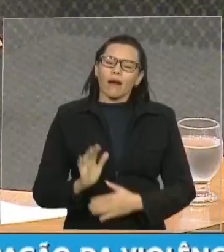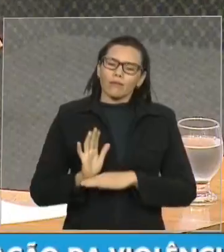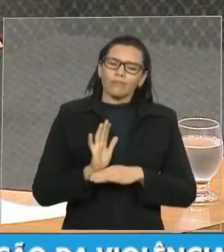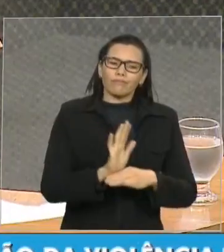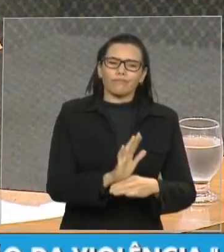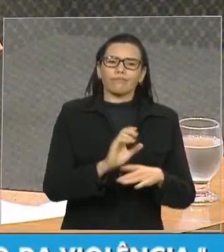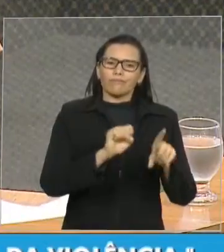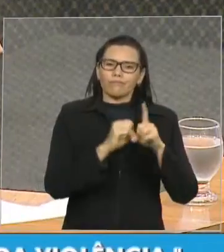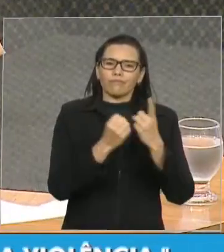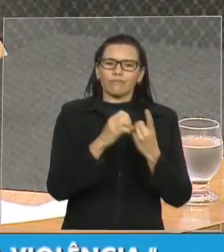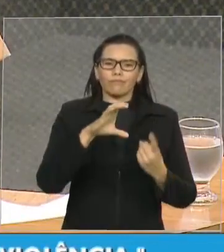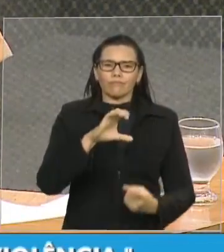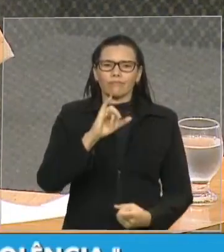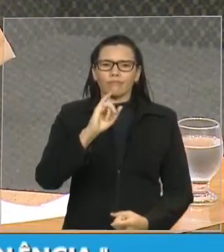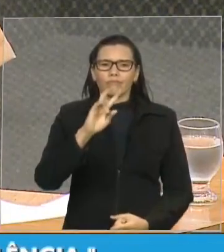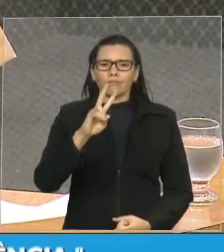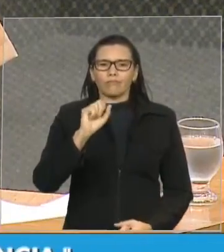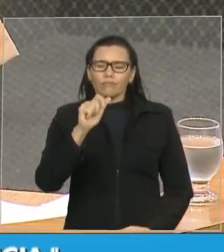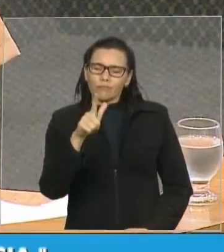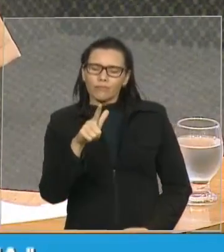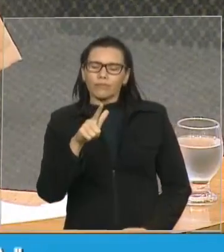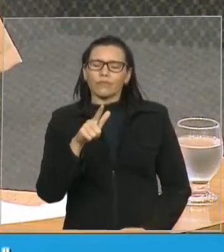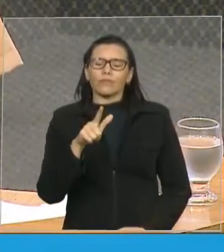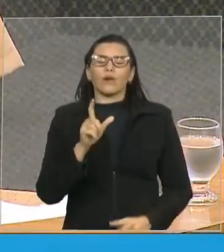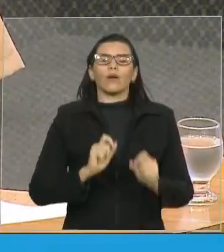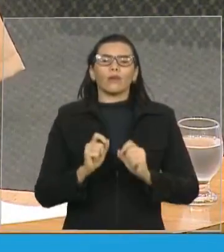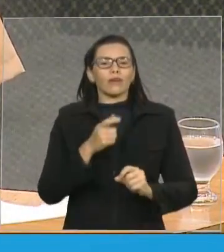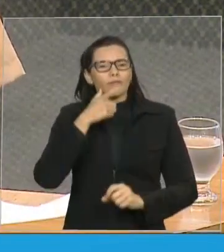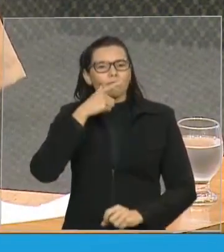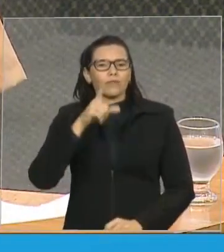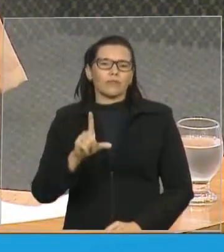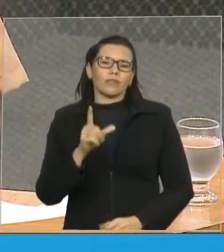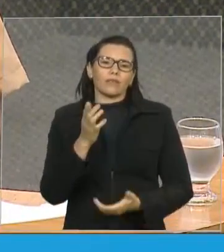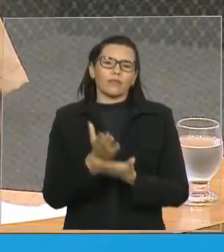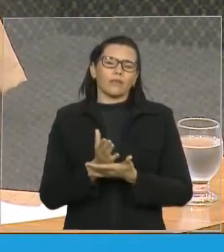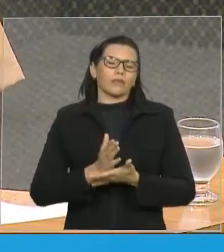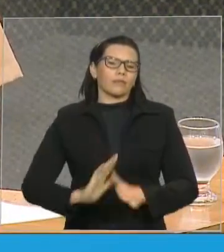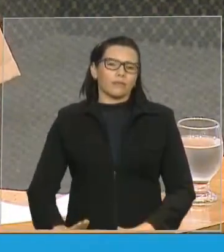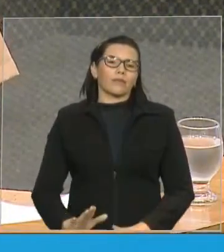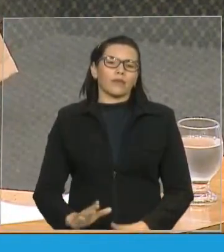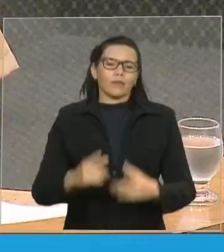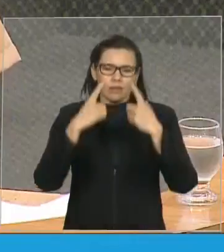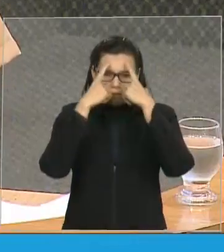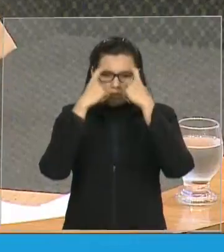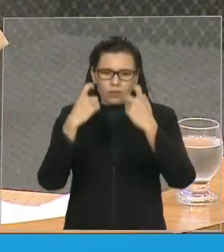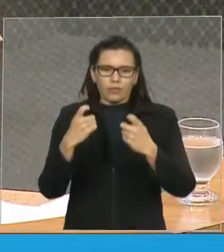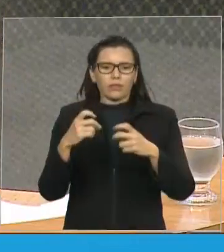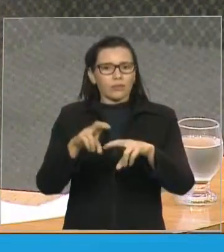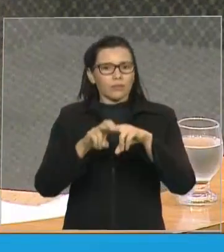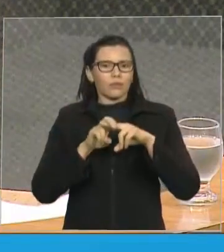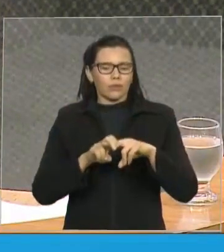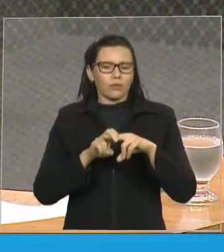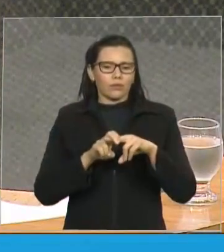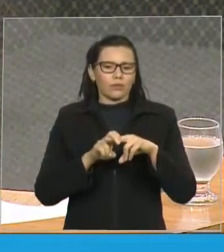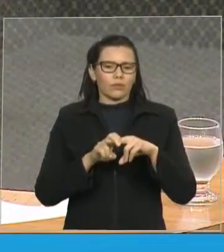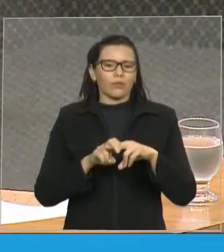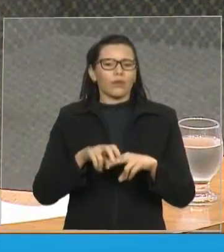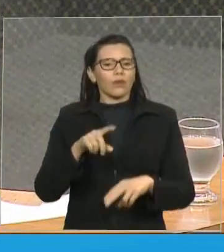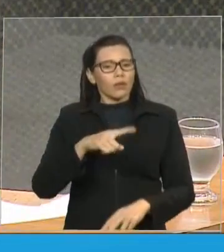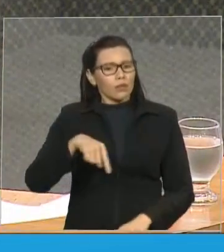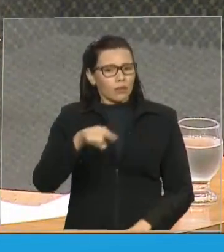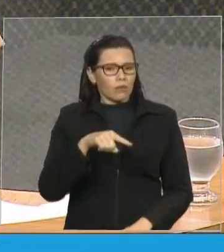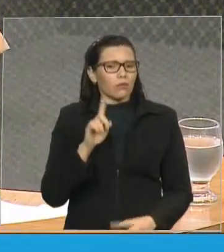na superação da violência. Isso a campanha da Fraternidade de 2018 tenta nos